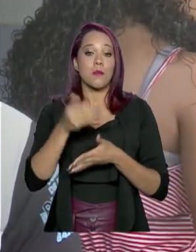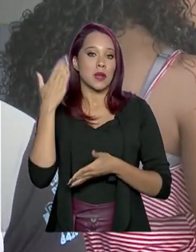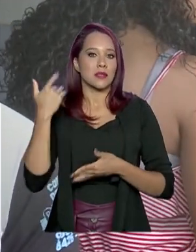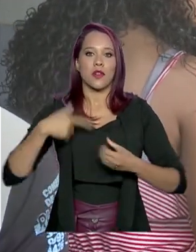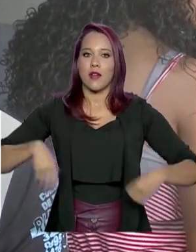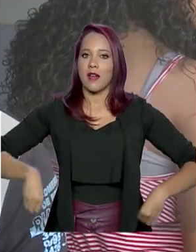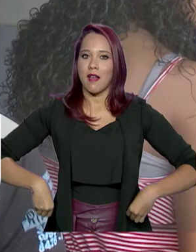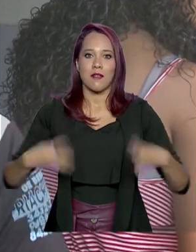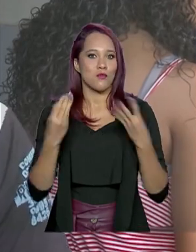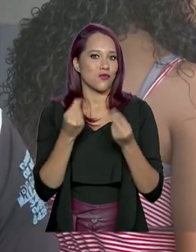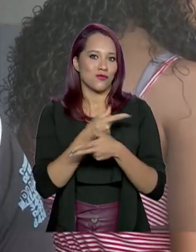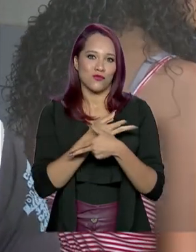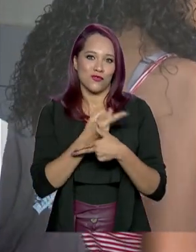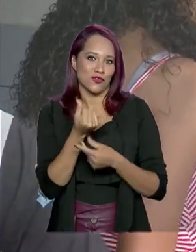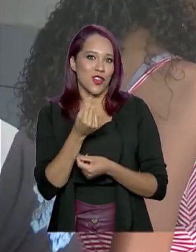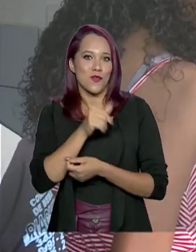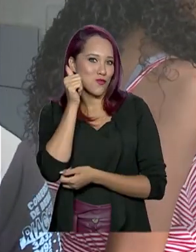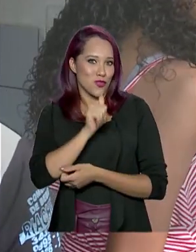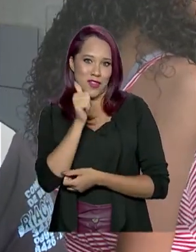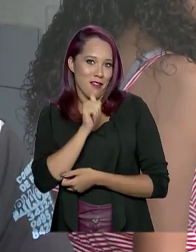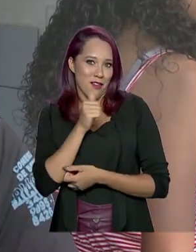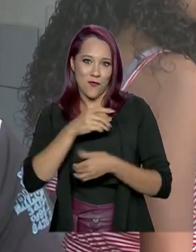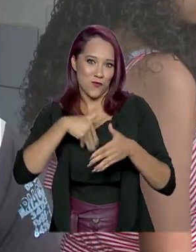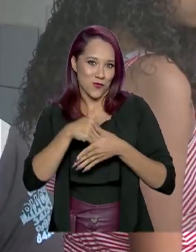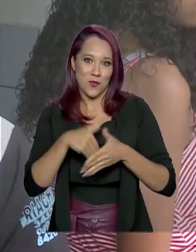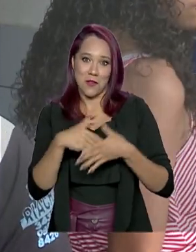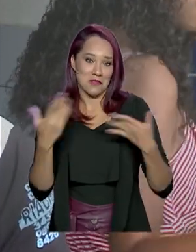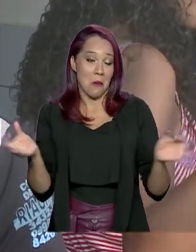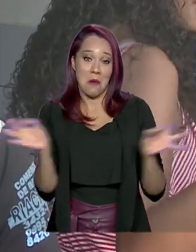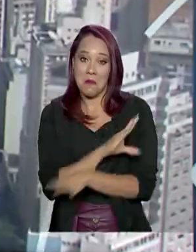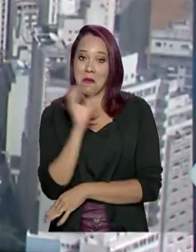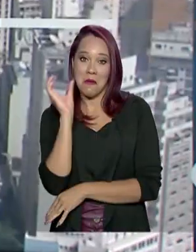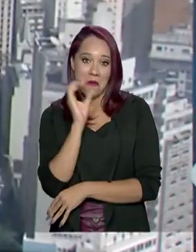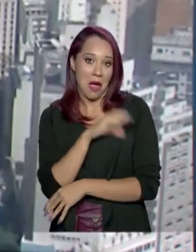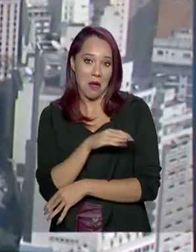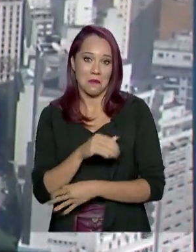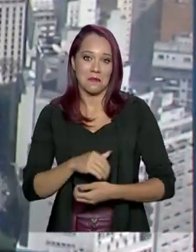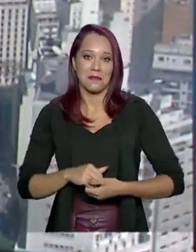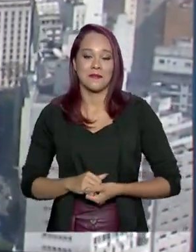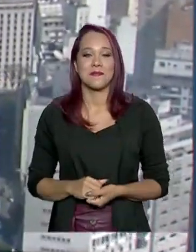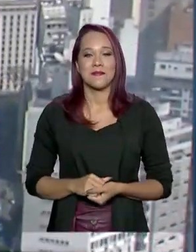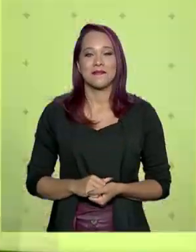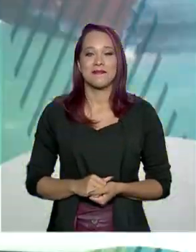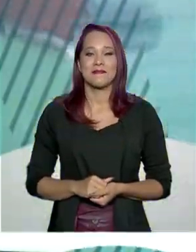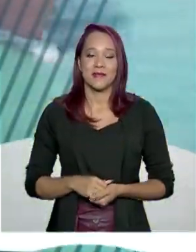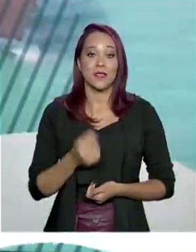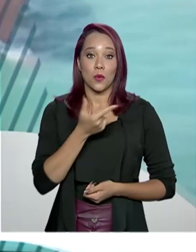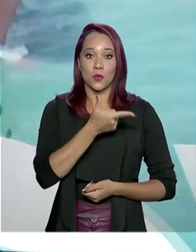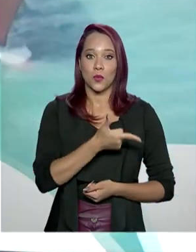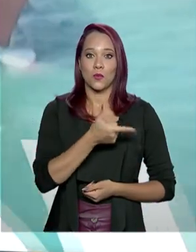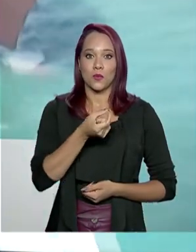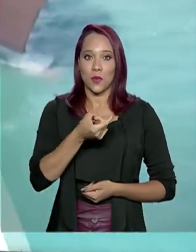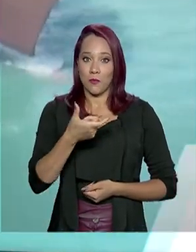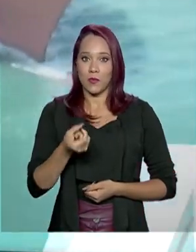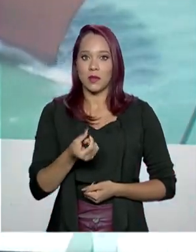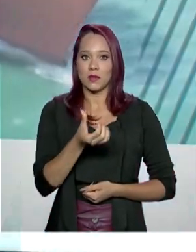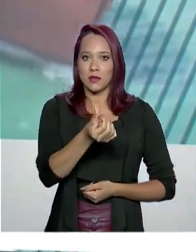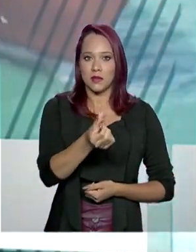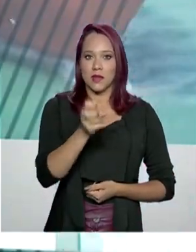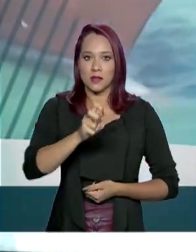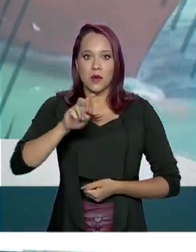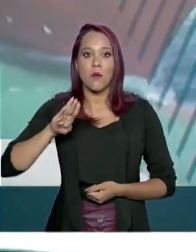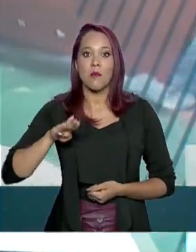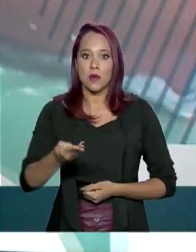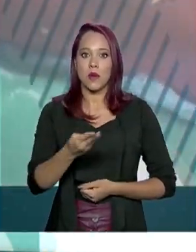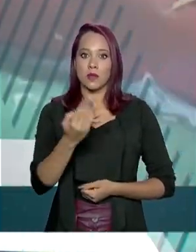então eu gastava o dinheiro como isaza de futebol e aí o cabo rapidinho em 2020 e 65